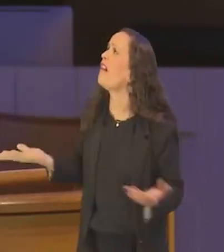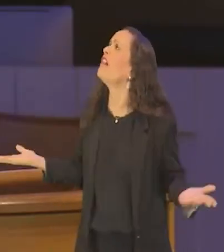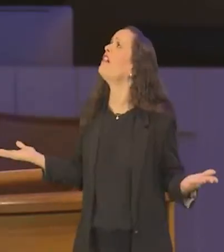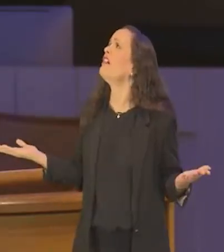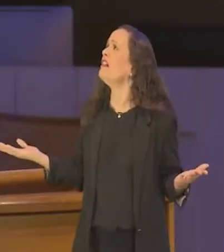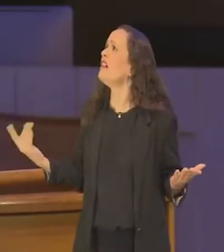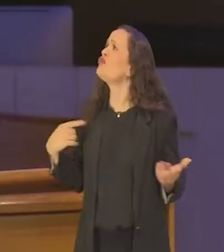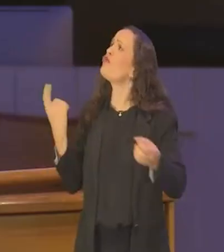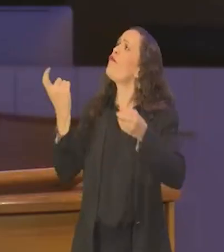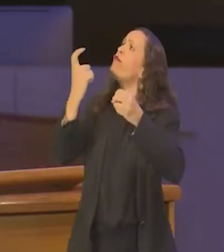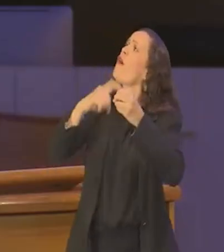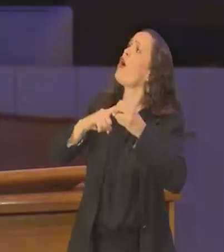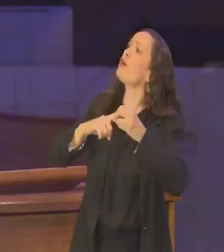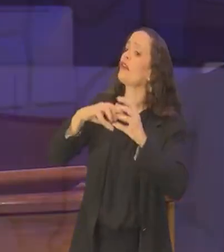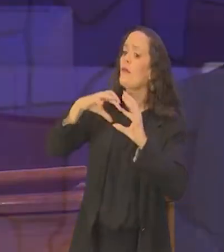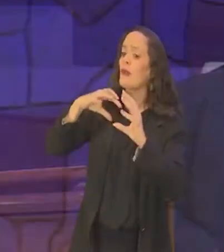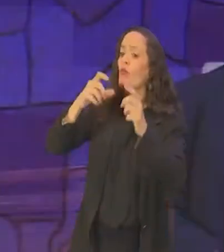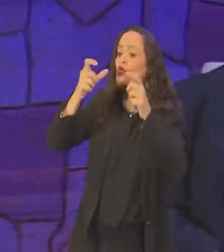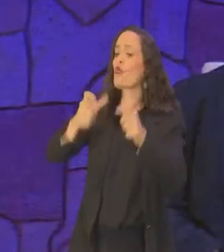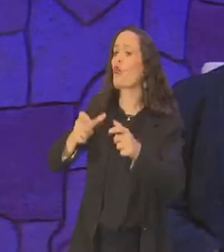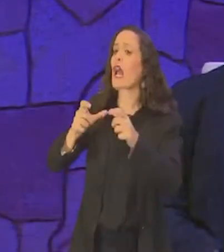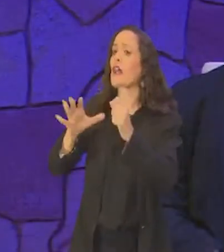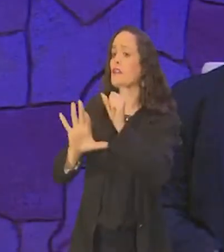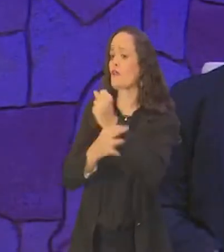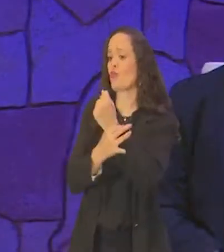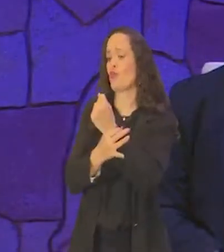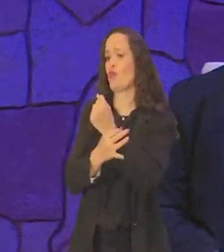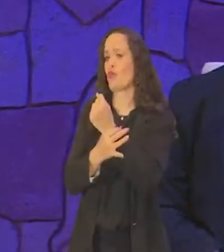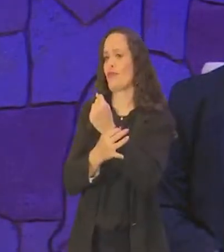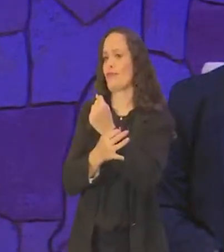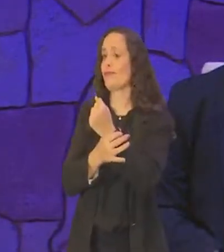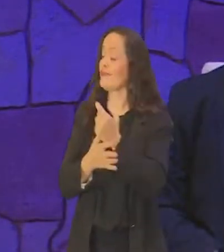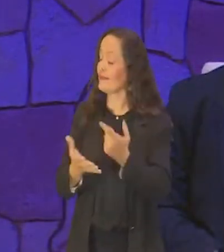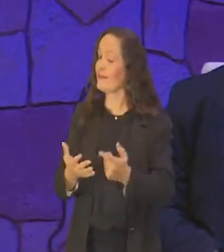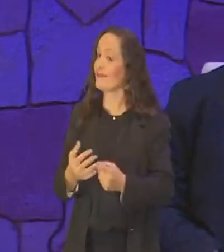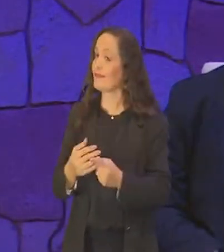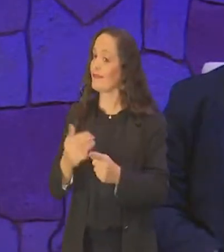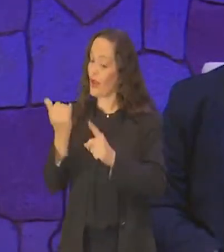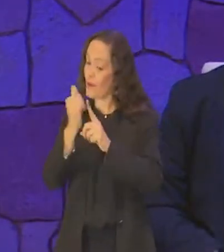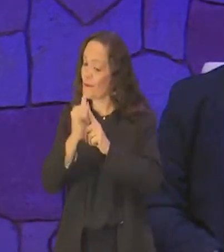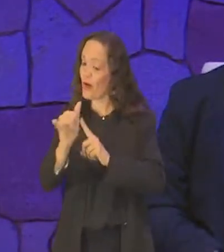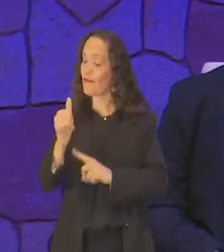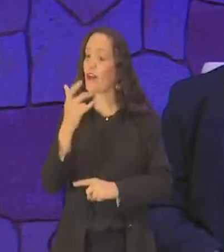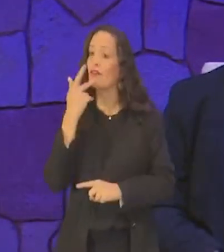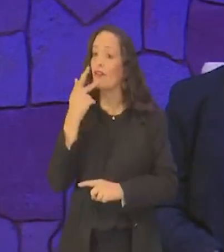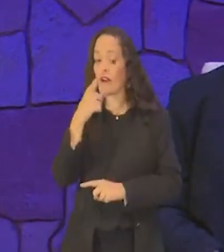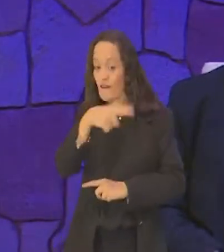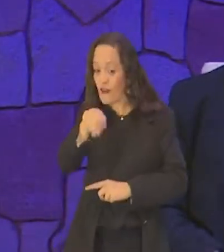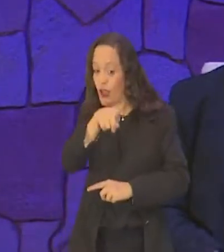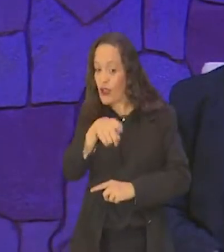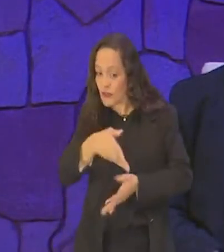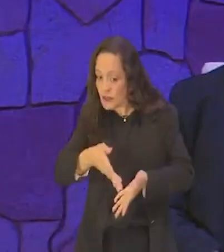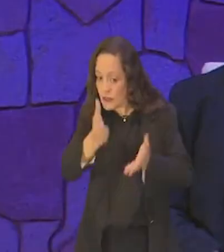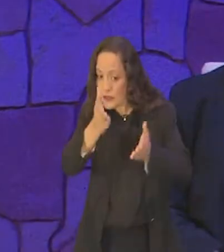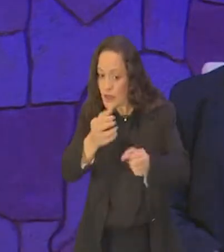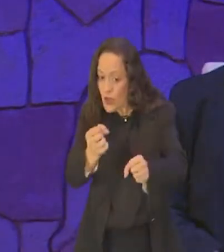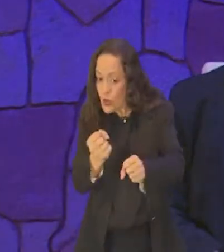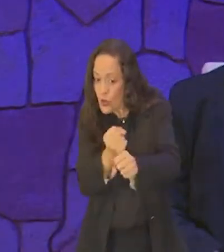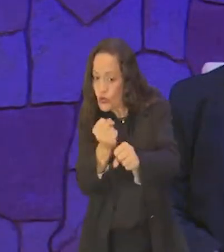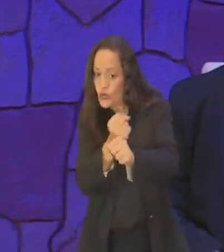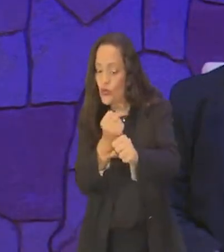terra. Mas o Senhor usa o profeta e diz: olha, construa casas,